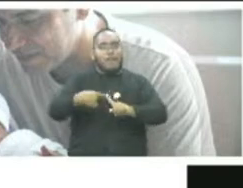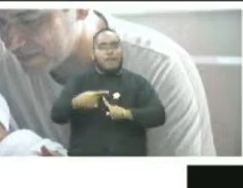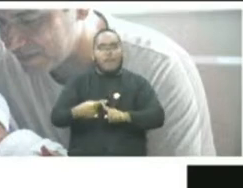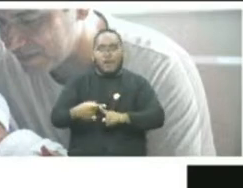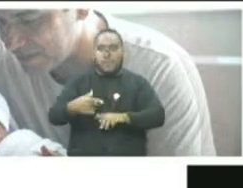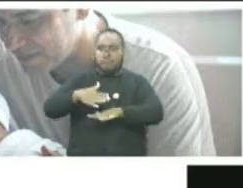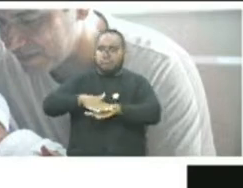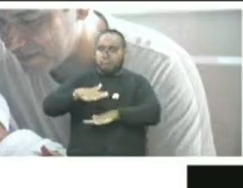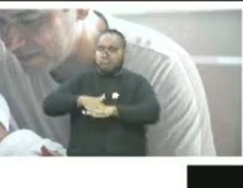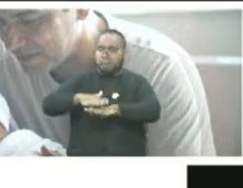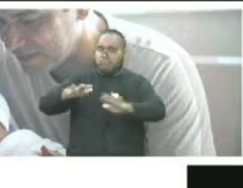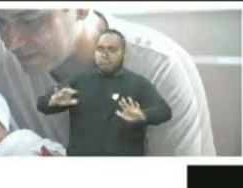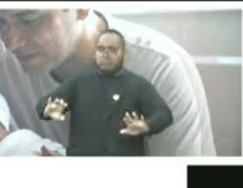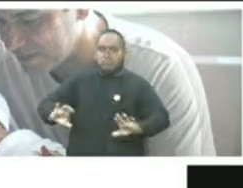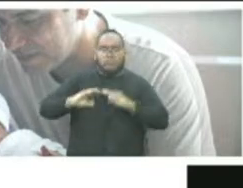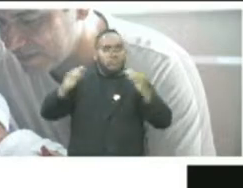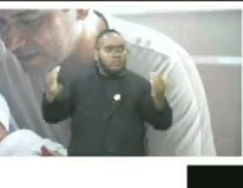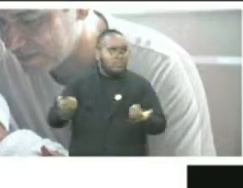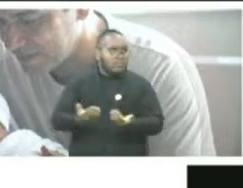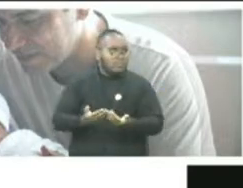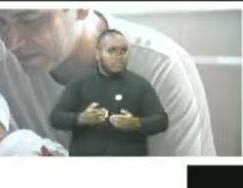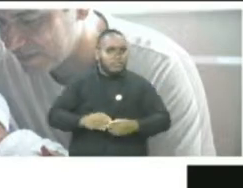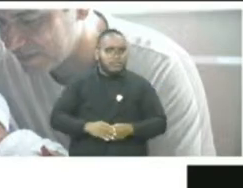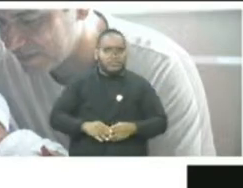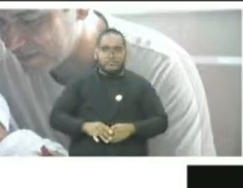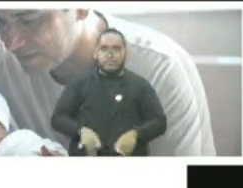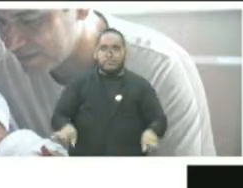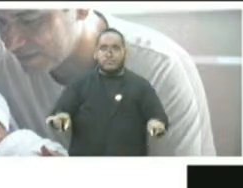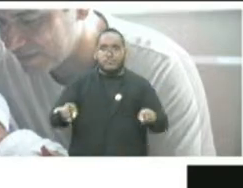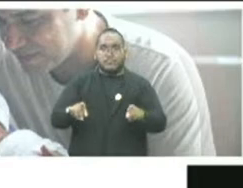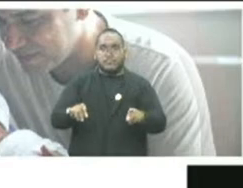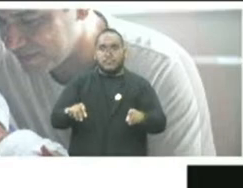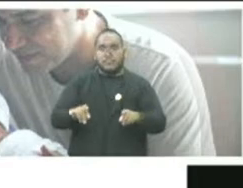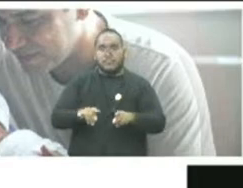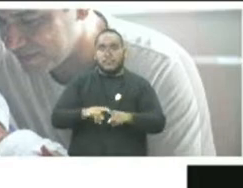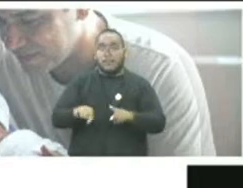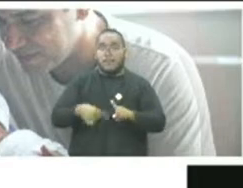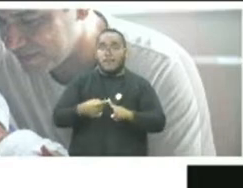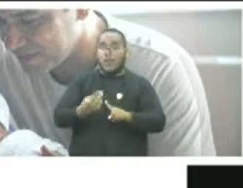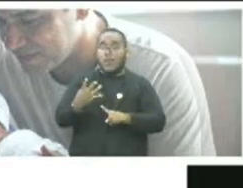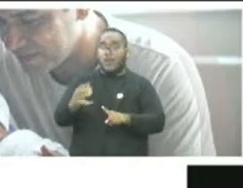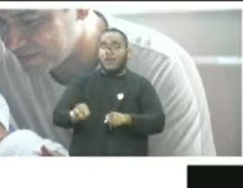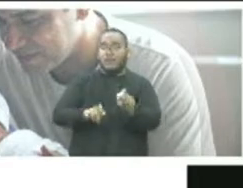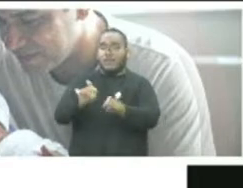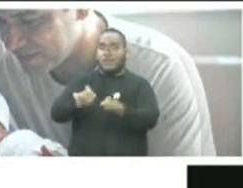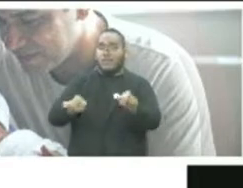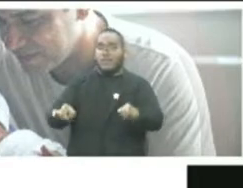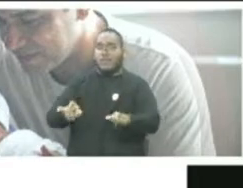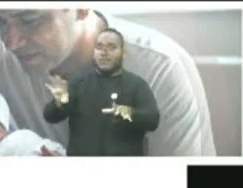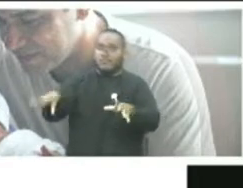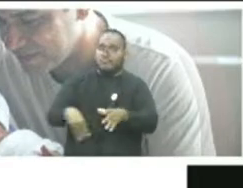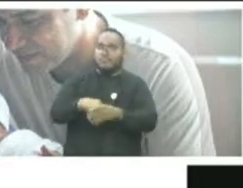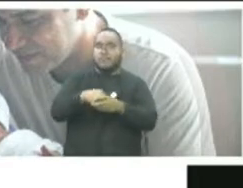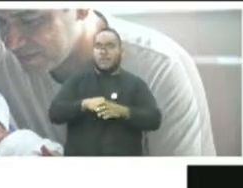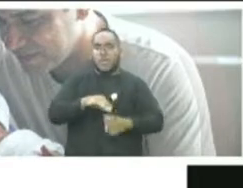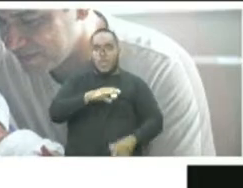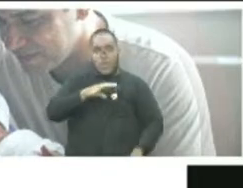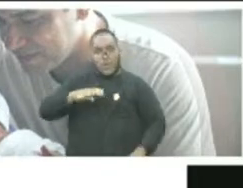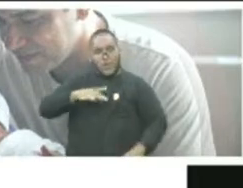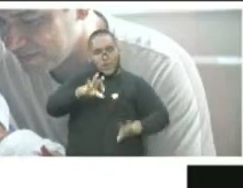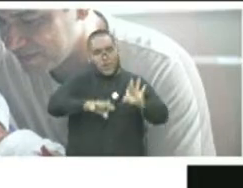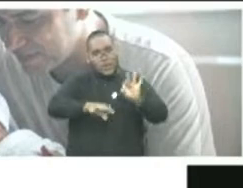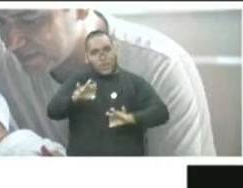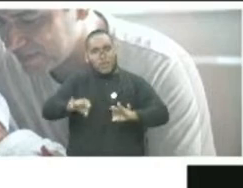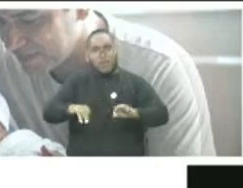E também em nome das mais de 40 pessoas que compõem as nossas comissões organizadoras, né, incluindo representantes de